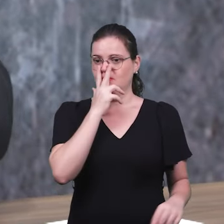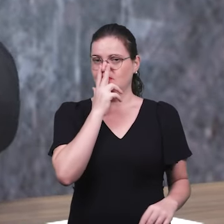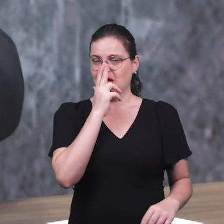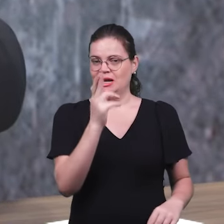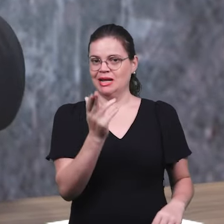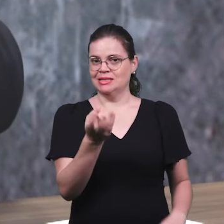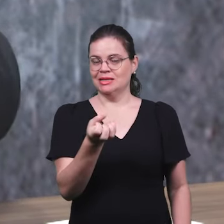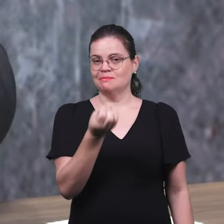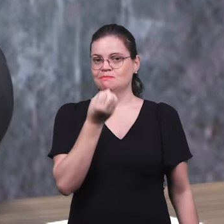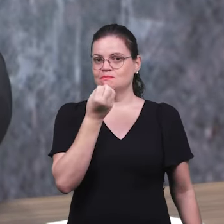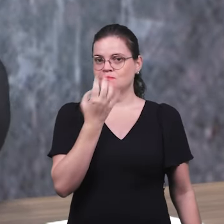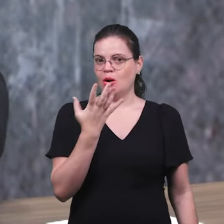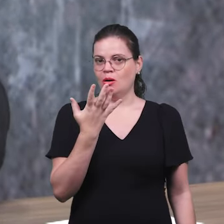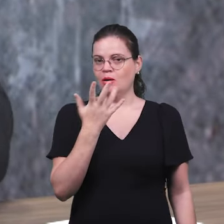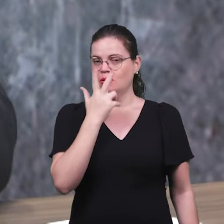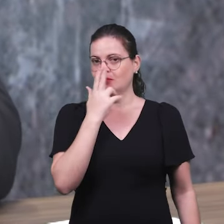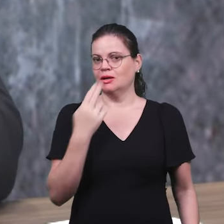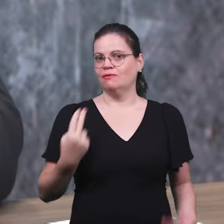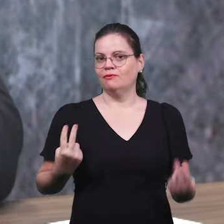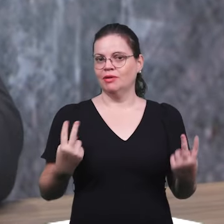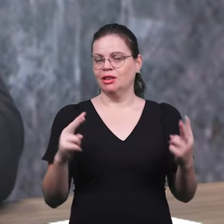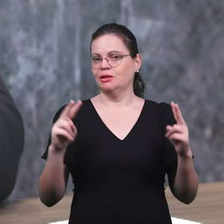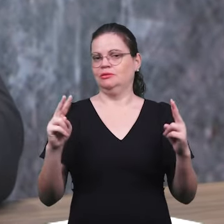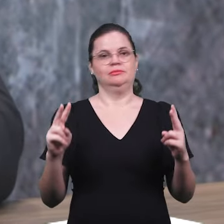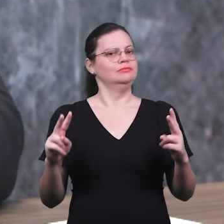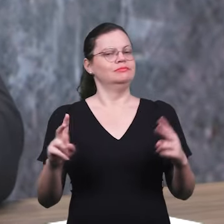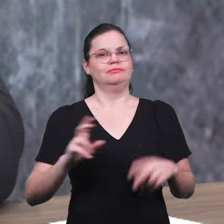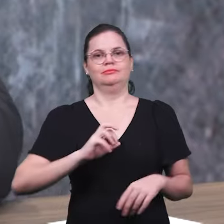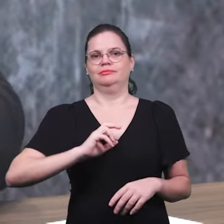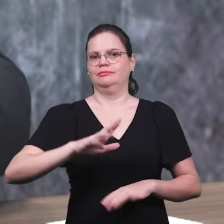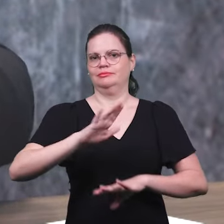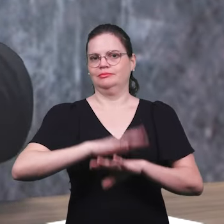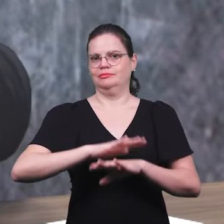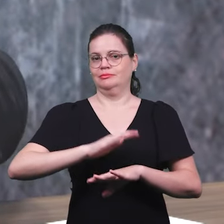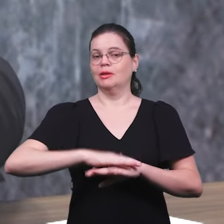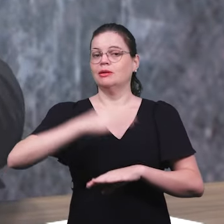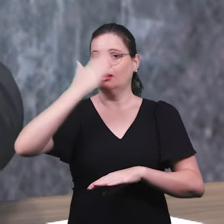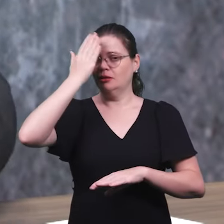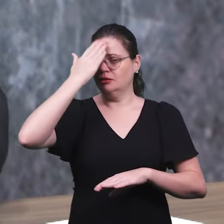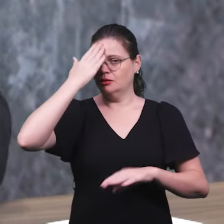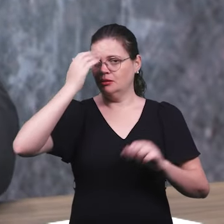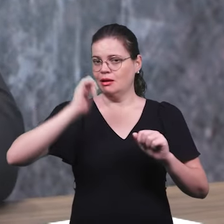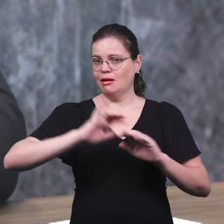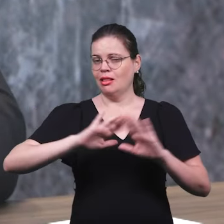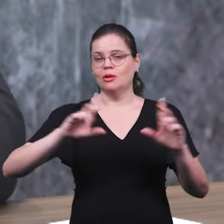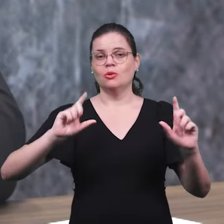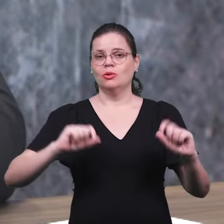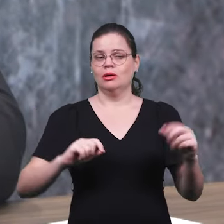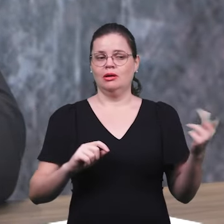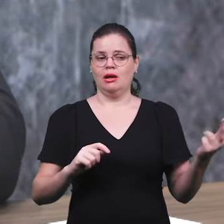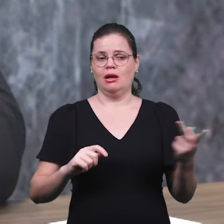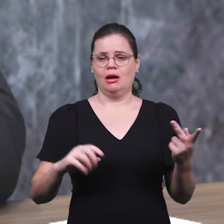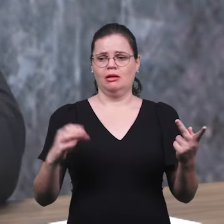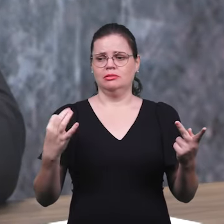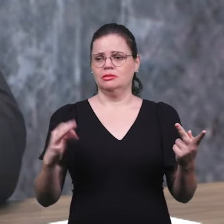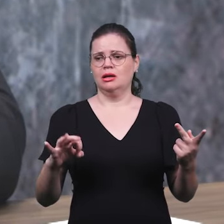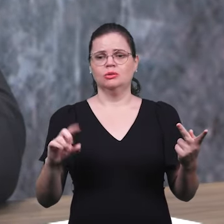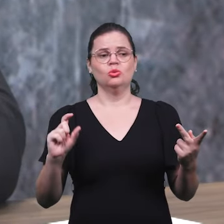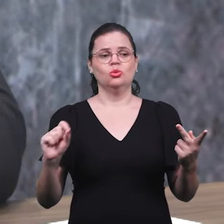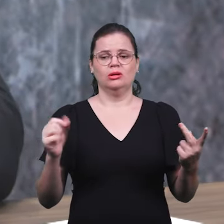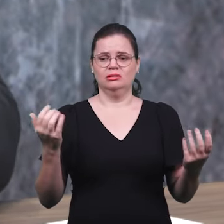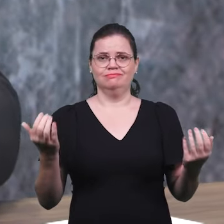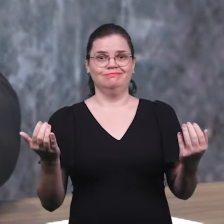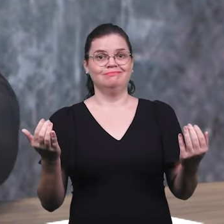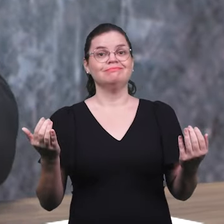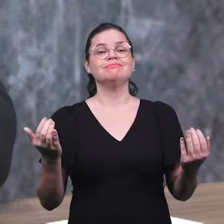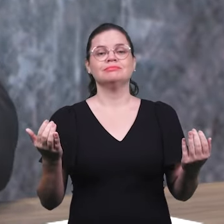é uma vitória do cristianismo, aparentemente é uma vitória da instituição igreja, nem sempre isso corresponde, na